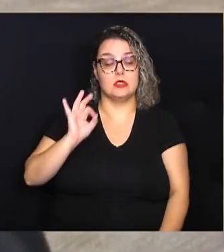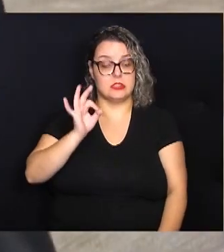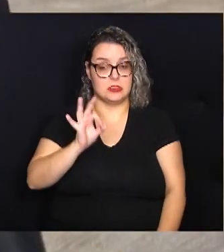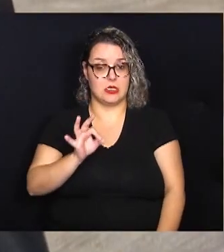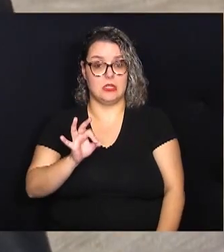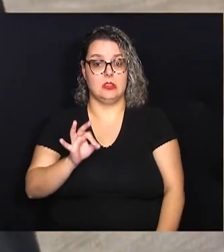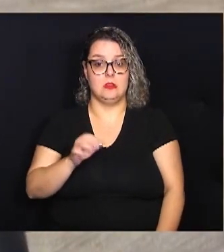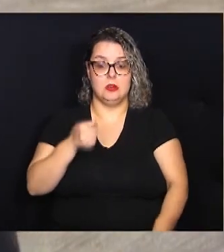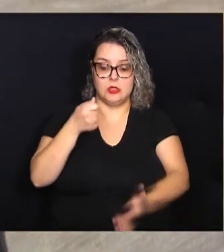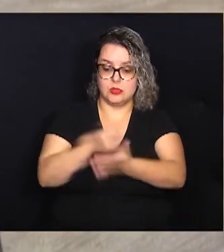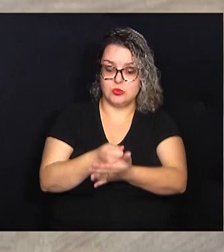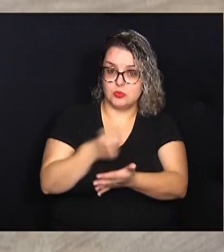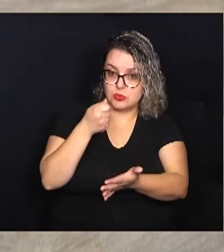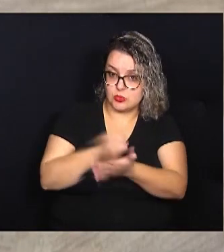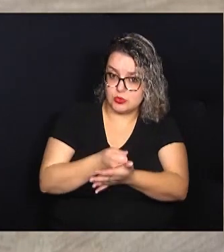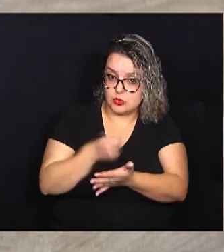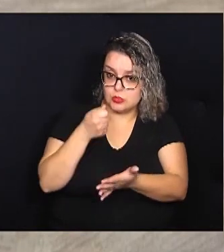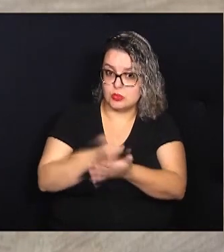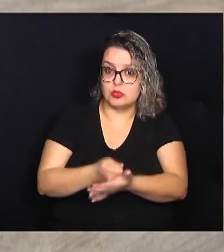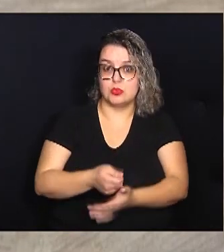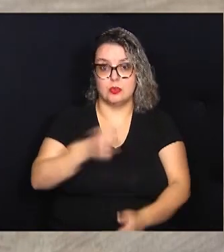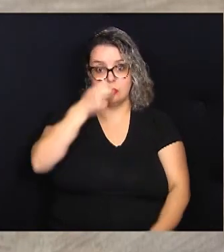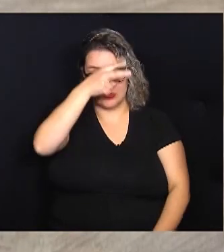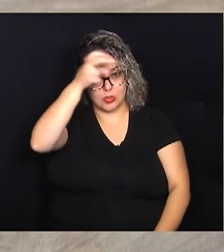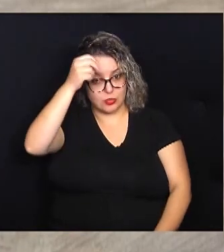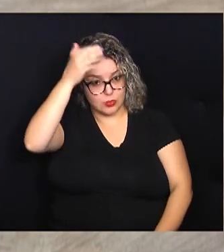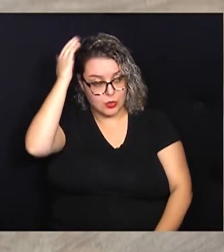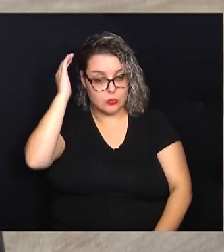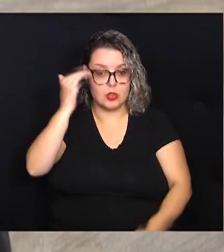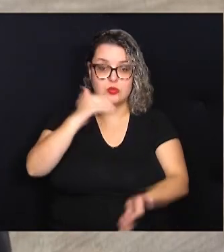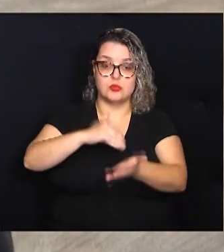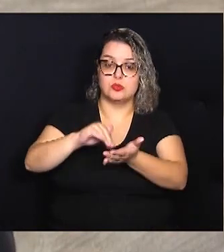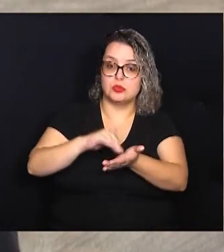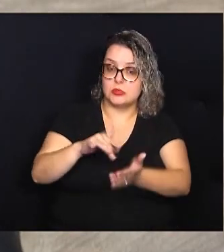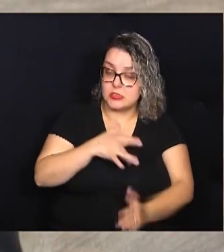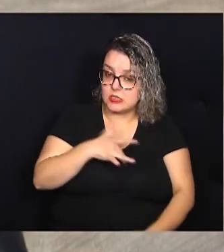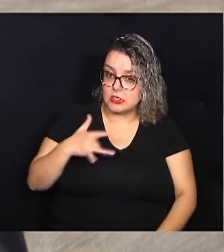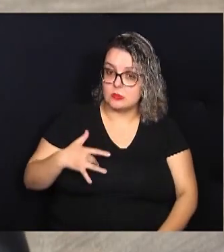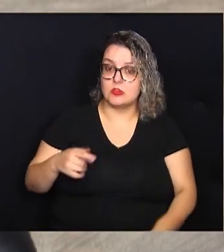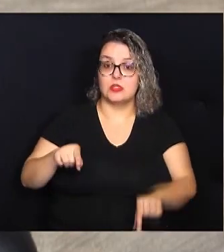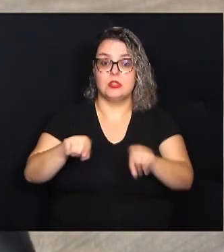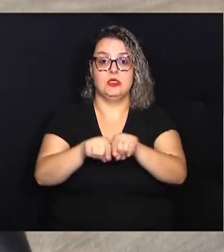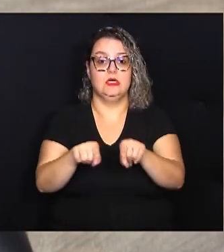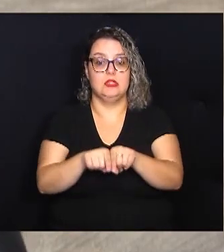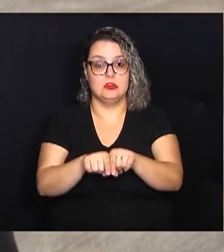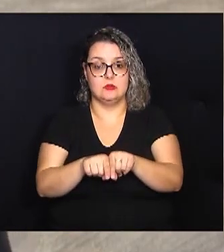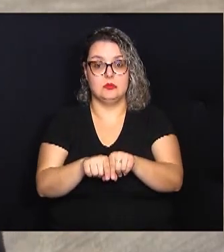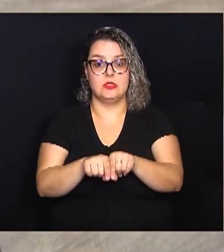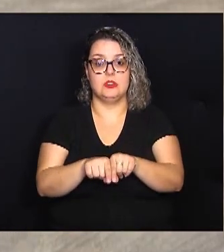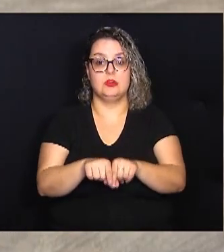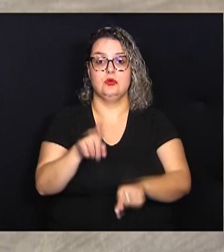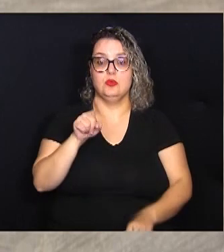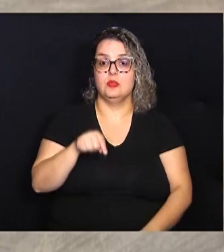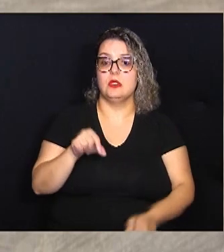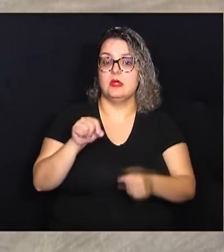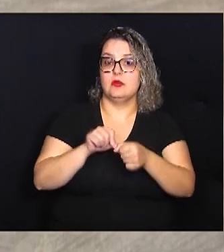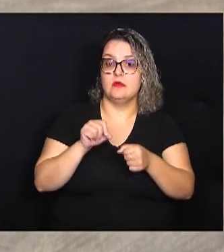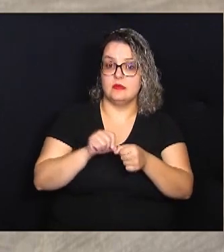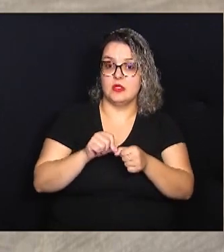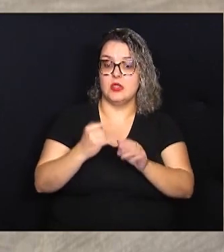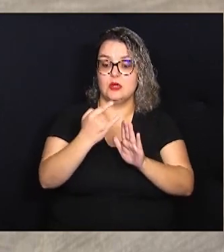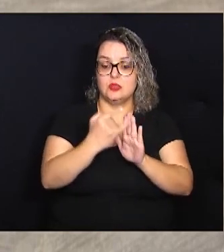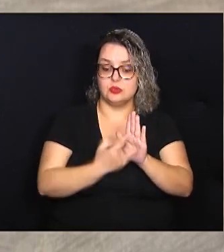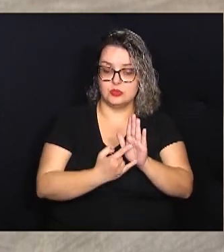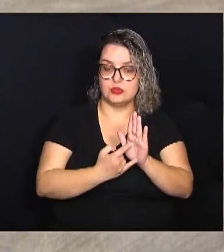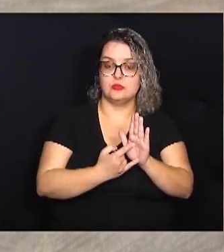eu cobrando em cima, estou cobrando do prefeito, estou cobrando do secretário de saúde e também lá onde é feito os termos de ajuste de